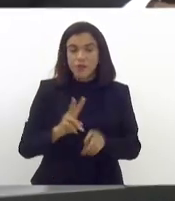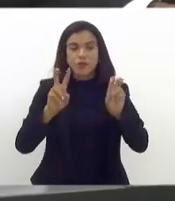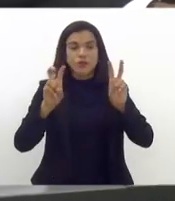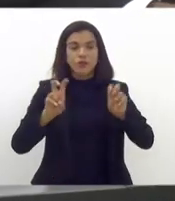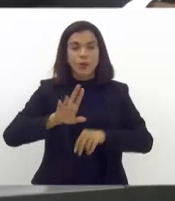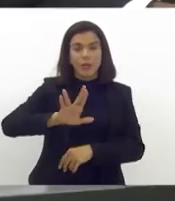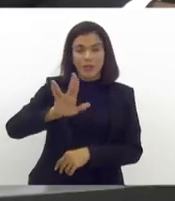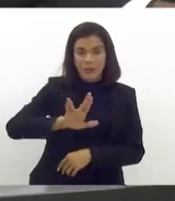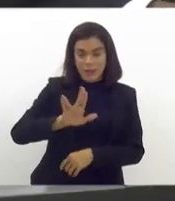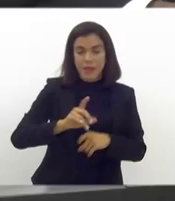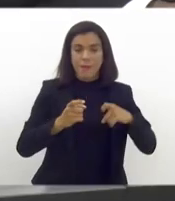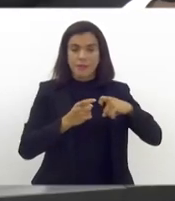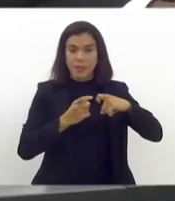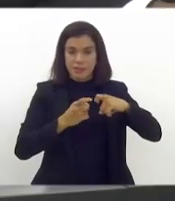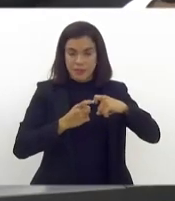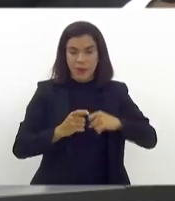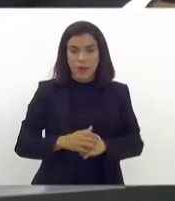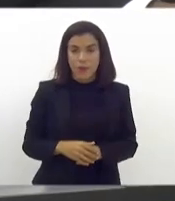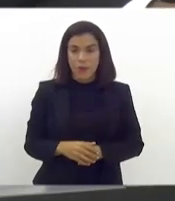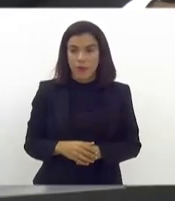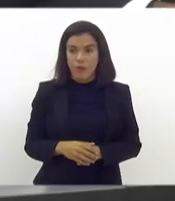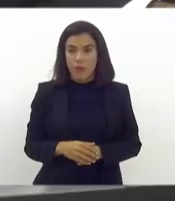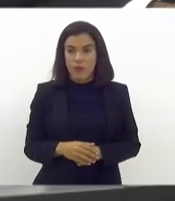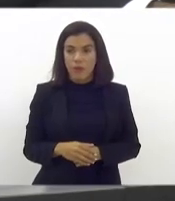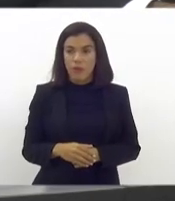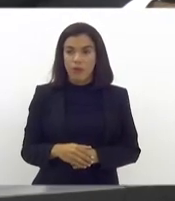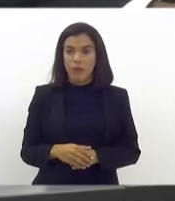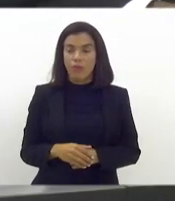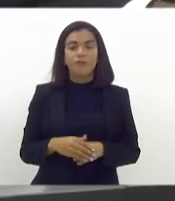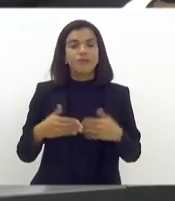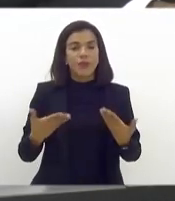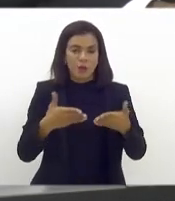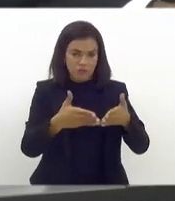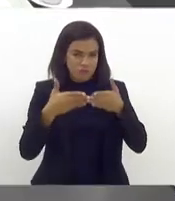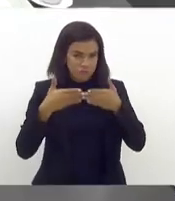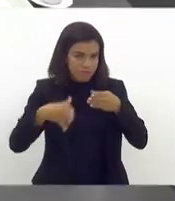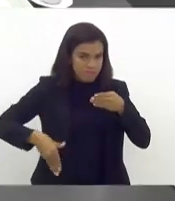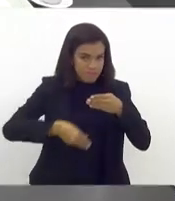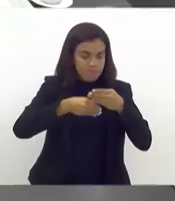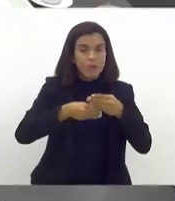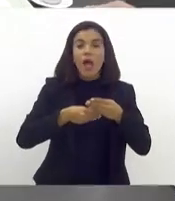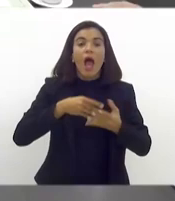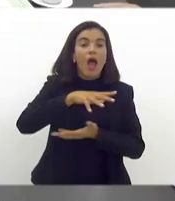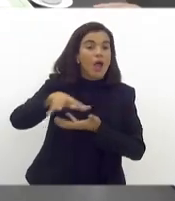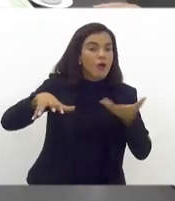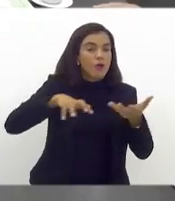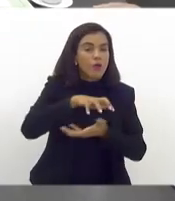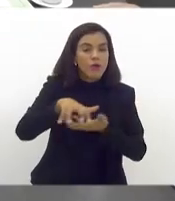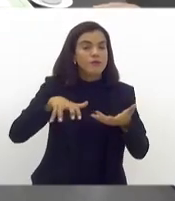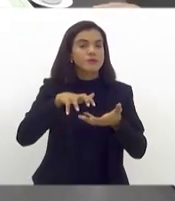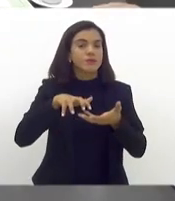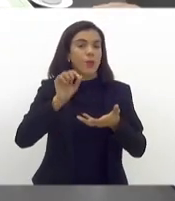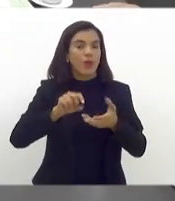cannabis medicinal. Me permite só uma parte? Com certeza. A grande questão é, a confusão ela é feita